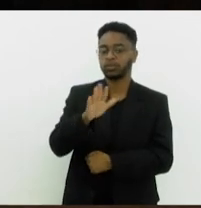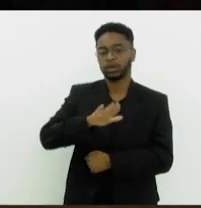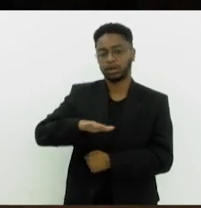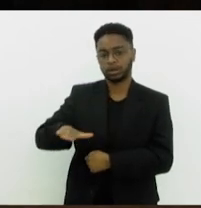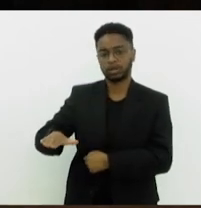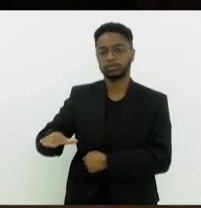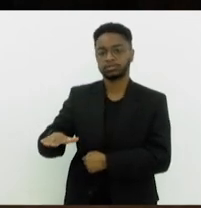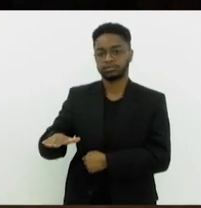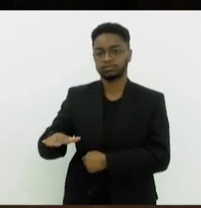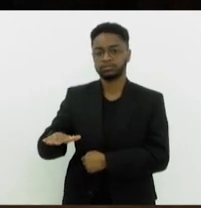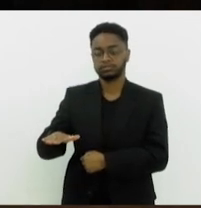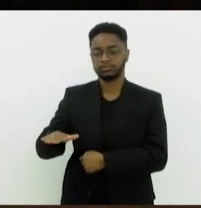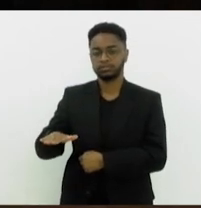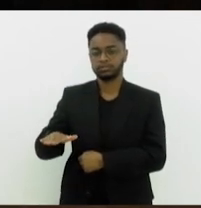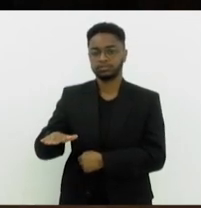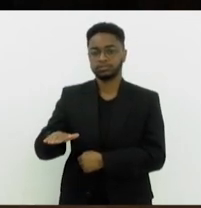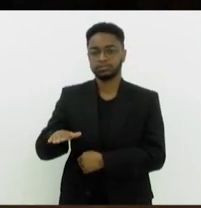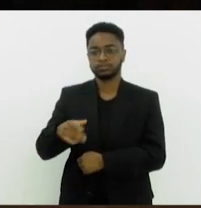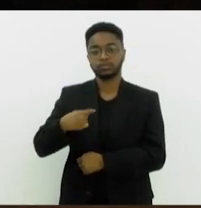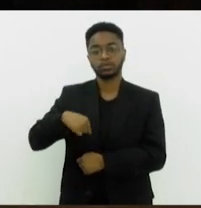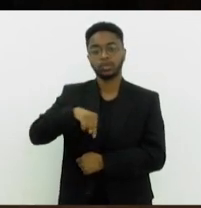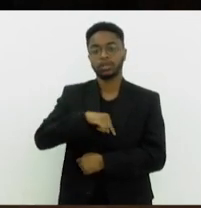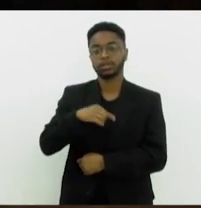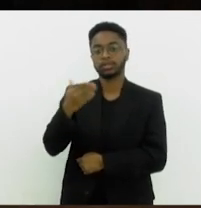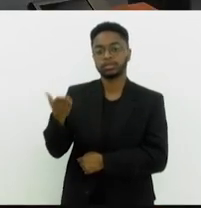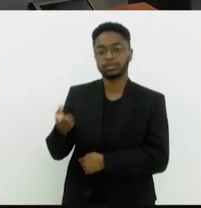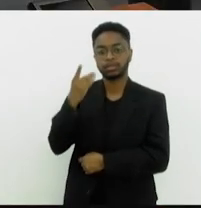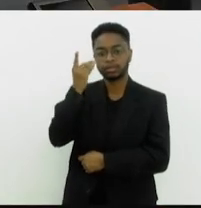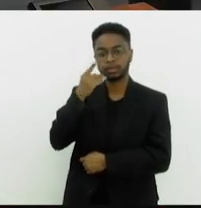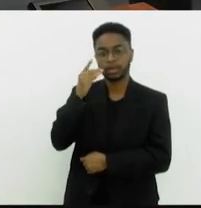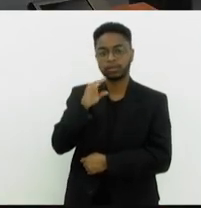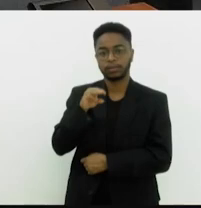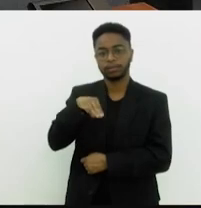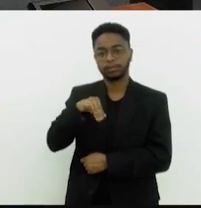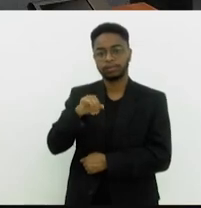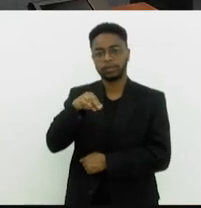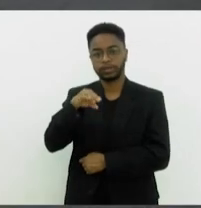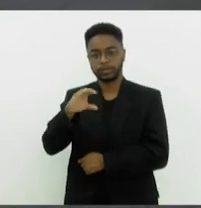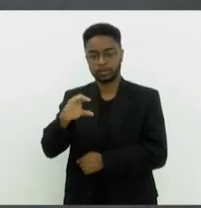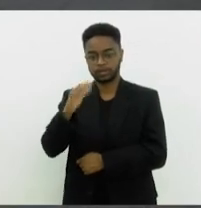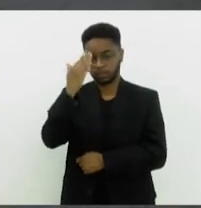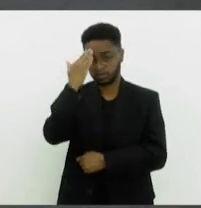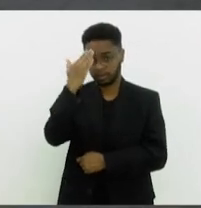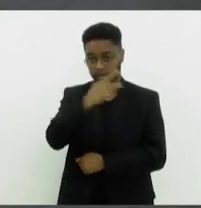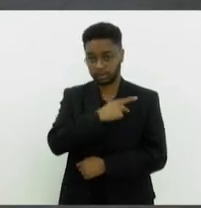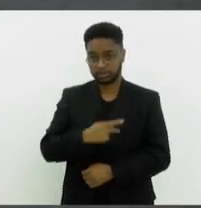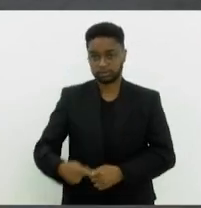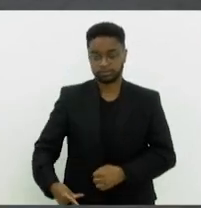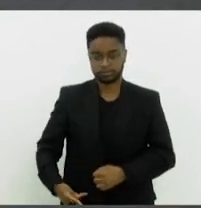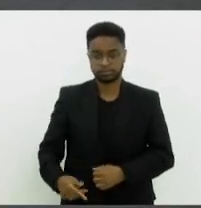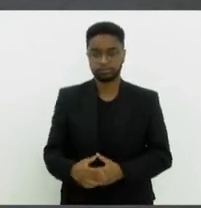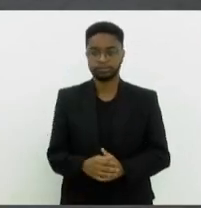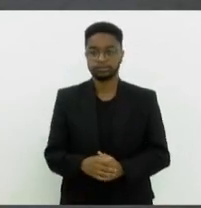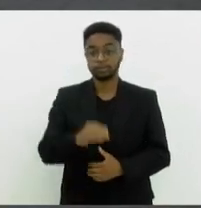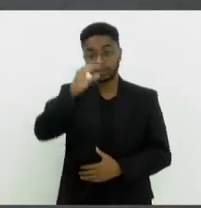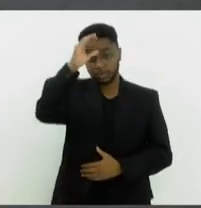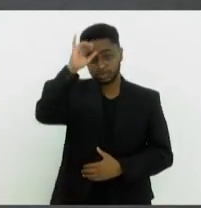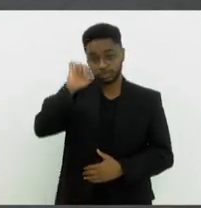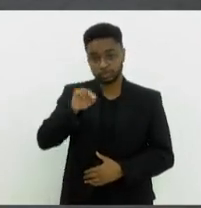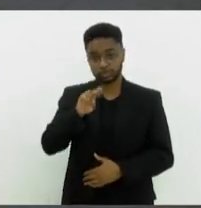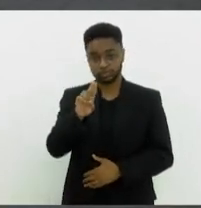criança. Nosso nobre deputado Carlos Mink. Obrigado, presidente Brazão. Tia Ju,